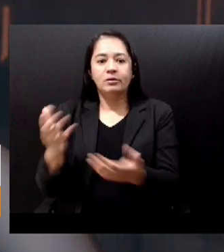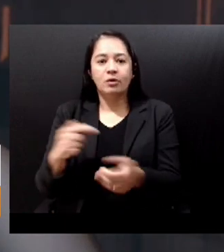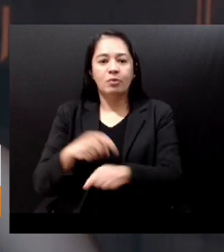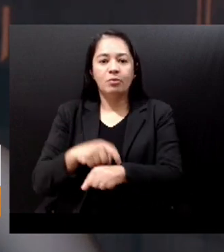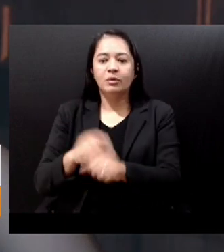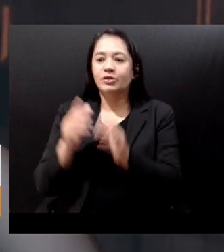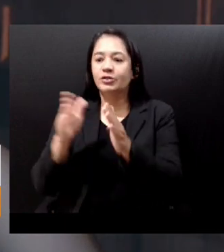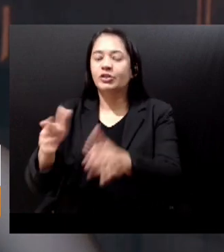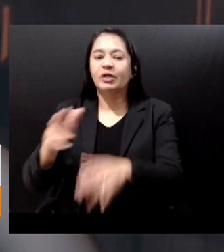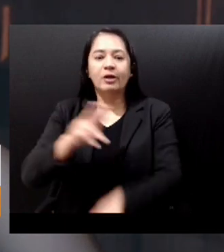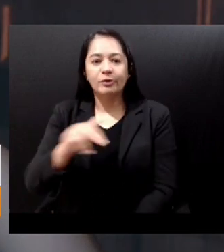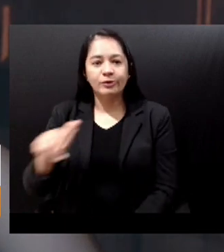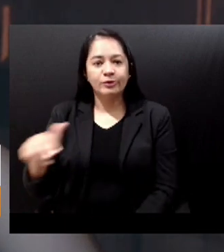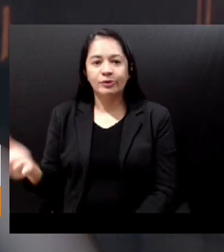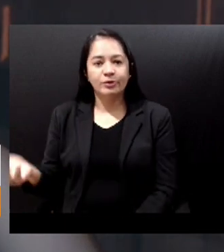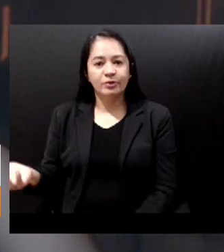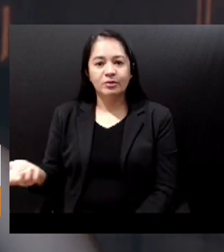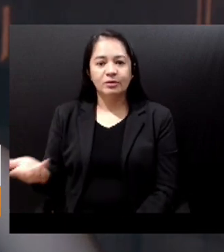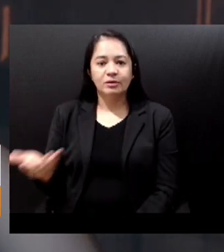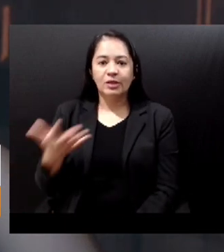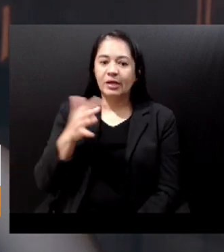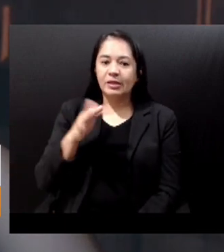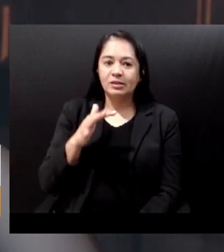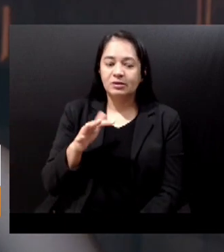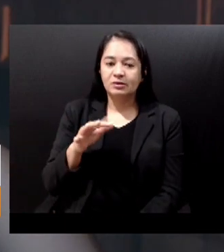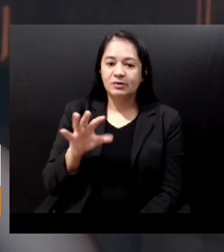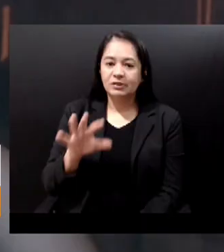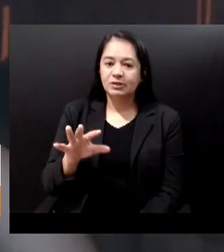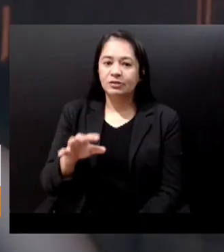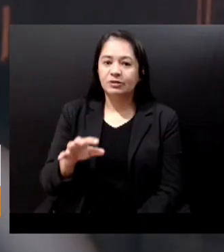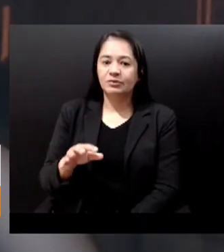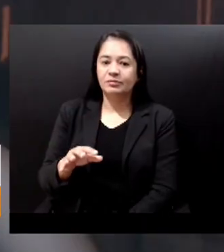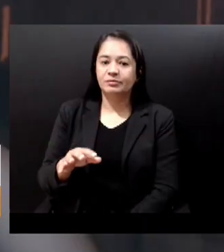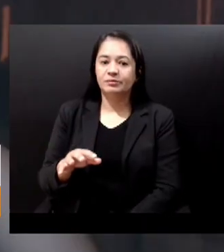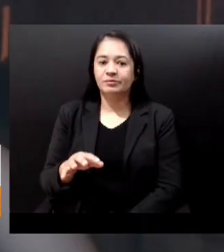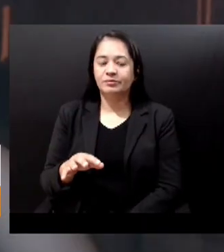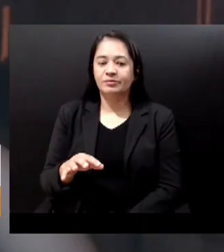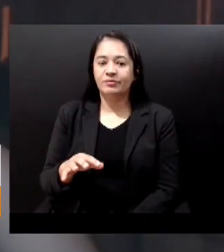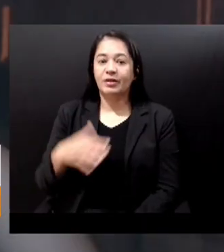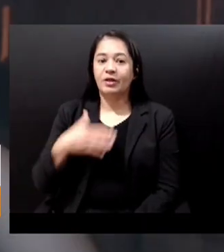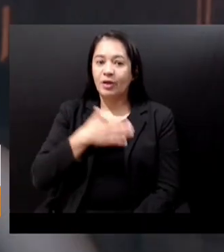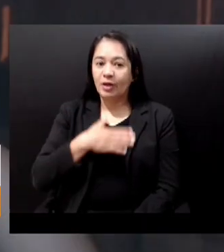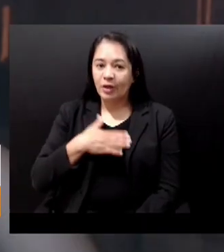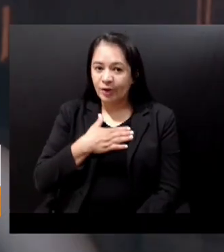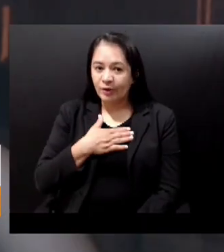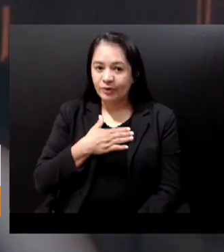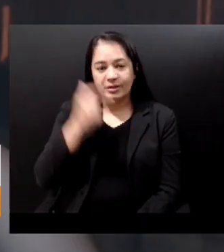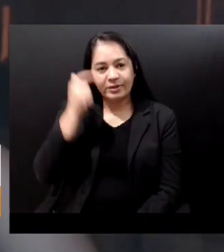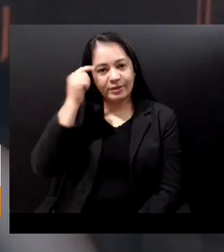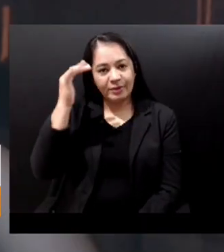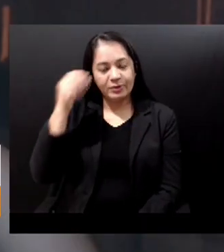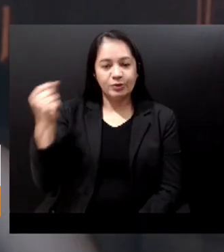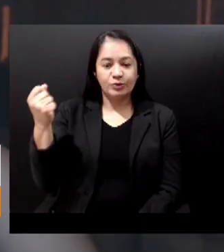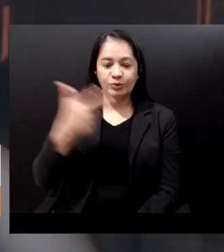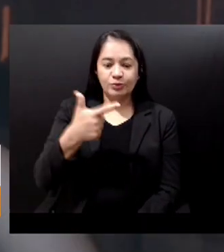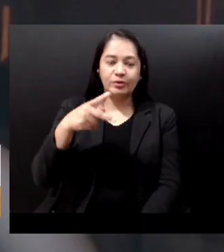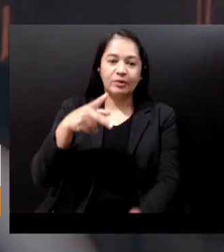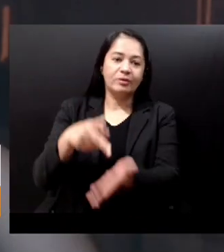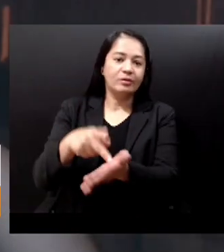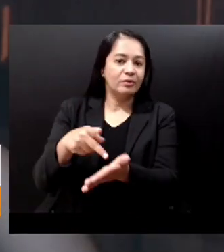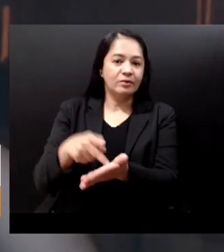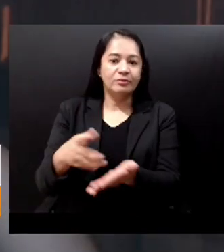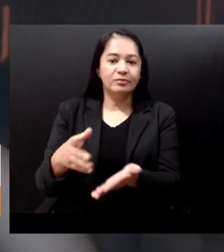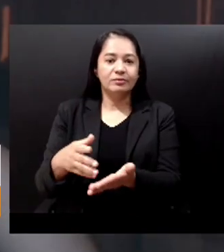porque talvez isso que a gente idealiza seja muito mais gostoso na imaginação do que na realidade. E talvez haja um prazer